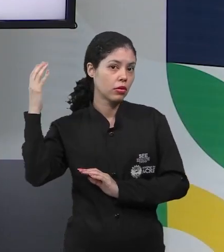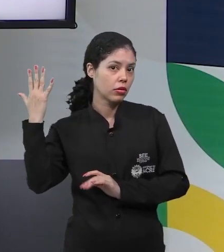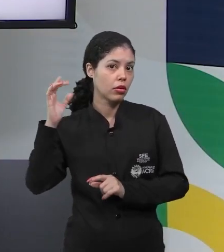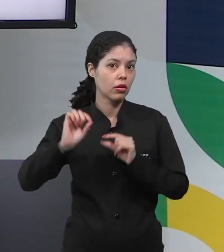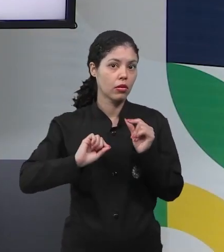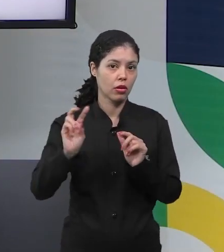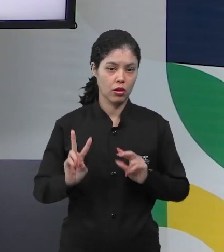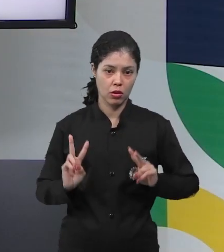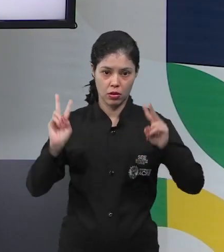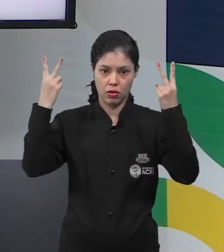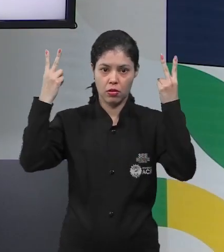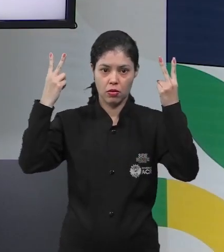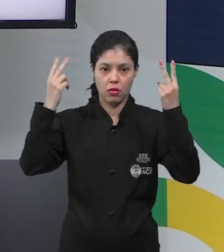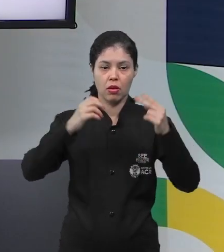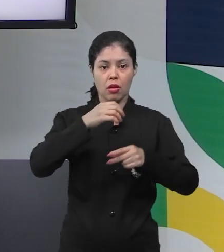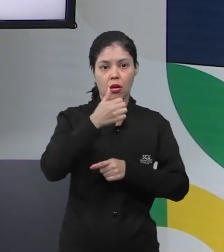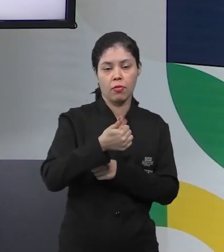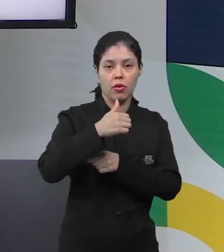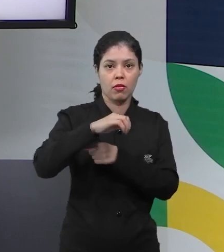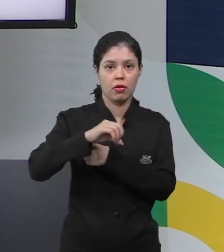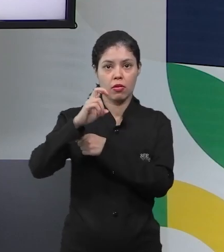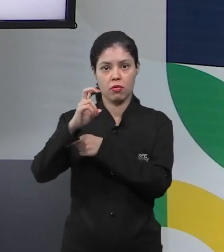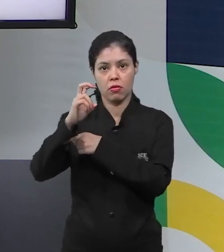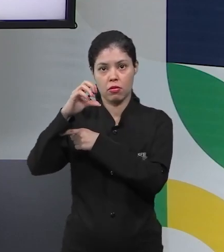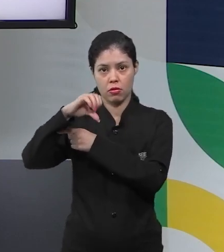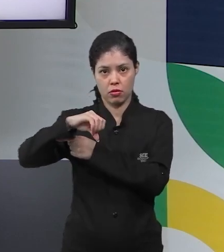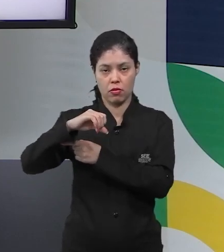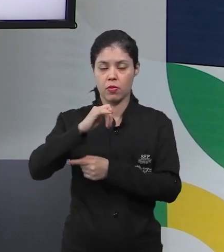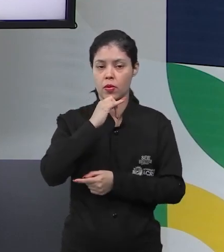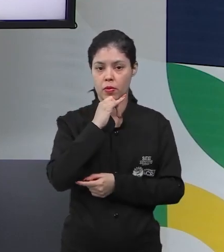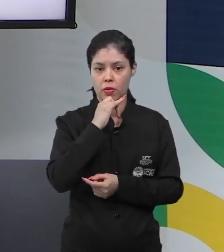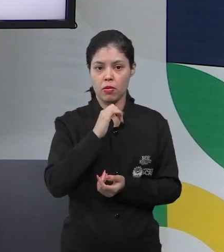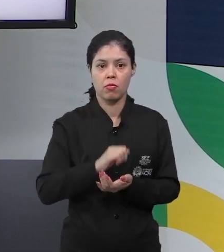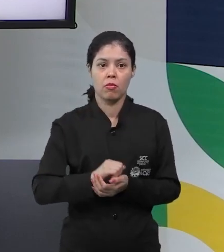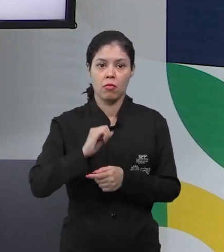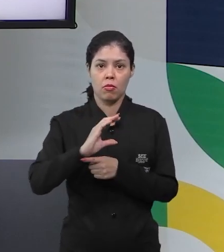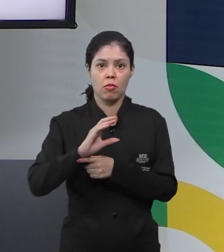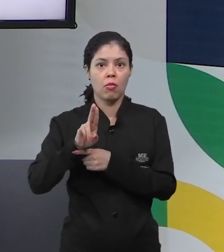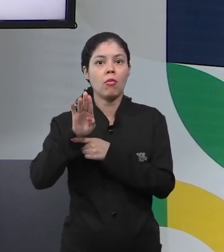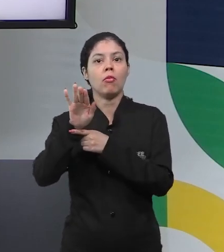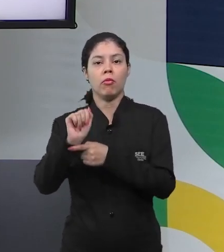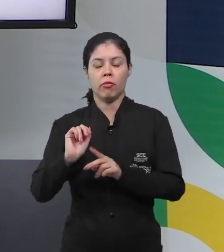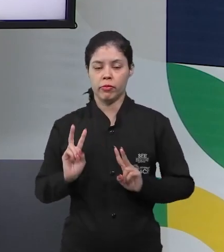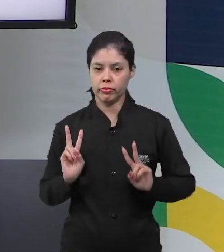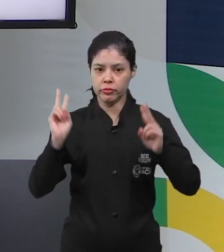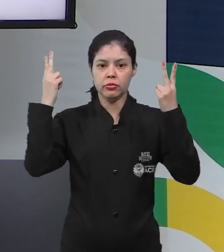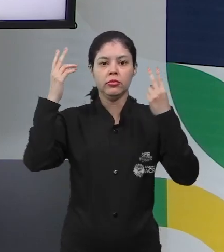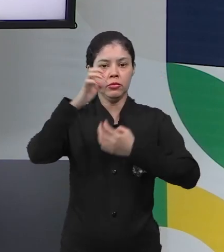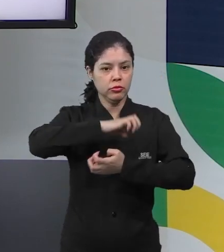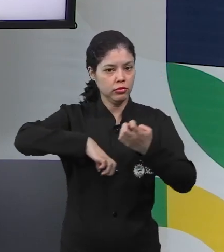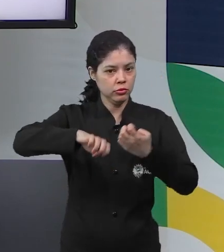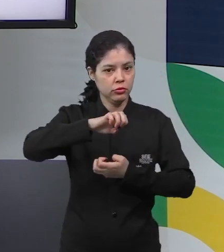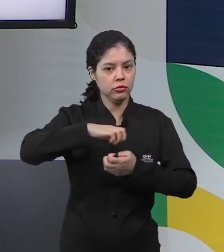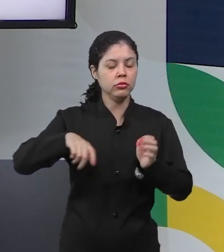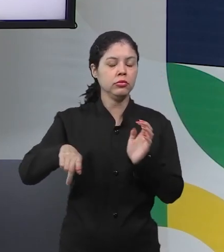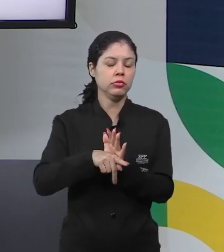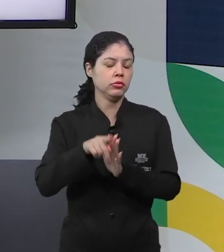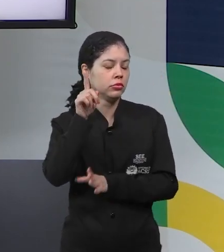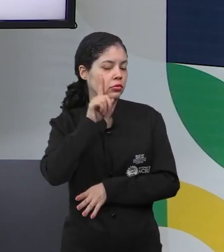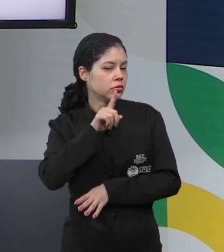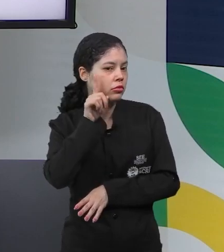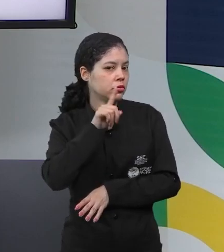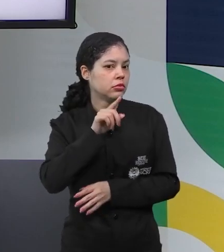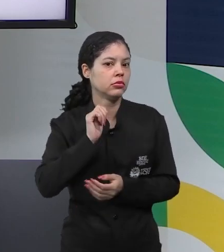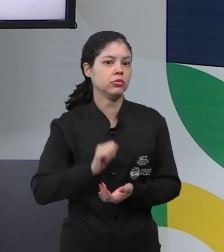aos vitoriosos. Em 1959, por exemplo, Cuba foi vitoriosa na Revolução Cubana contra os Estados